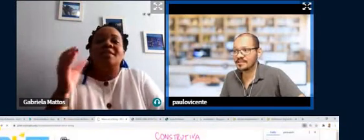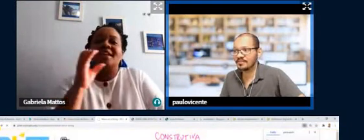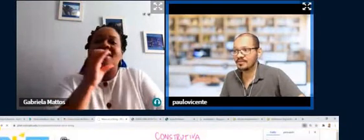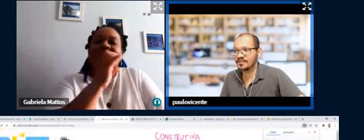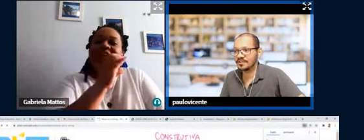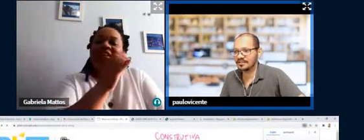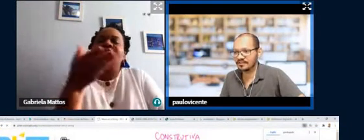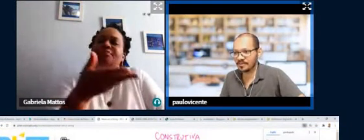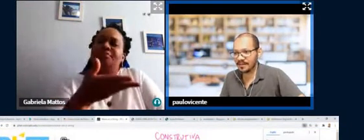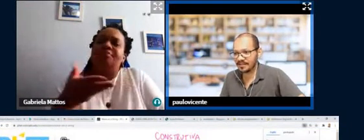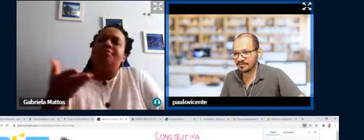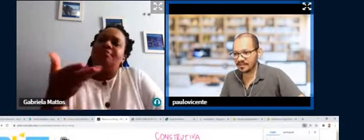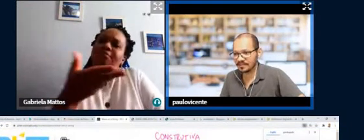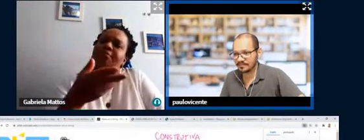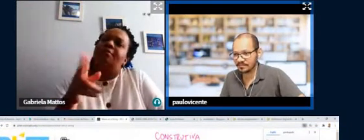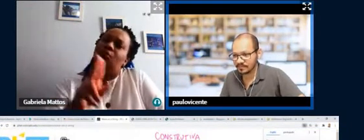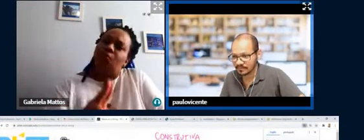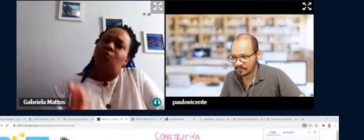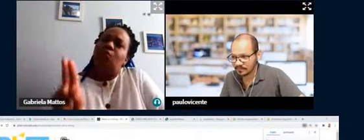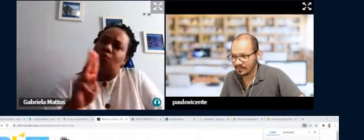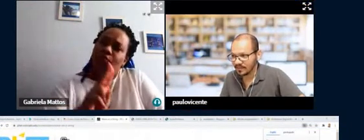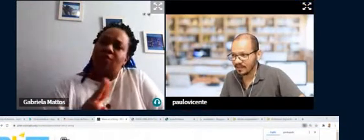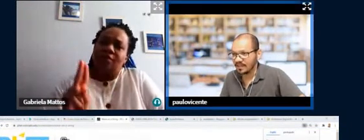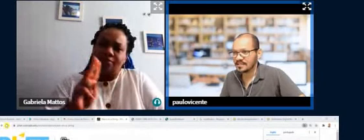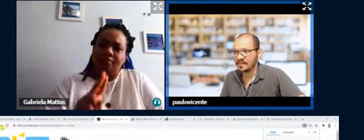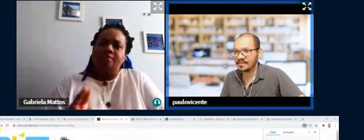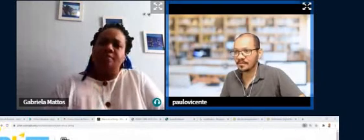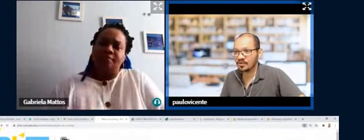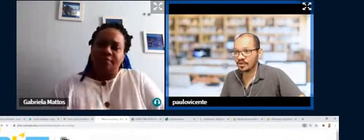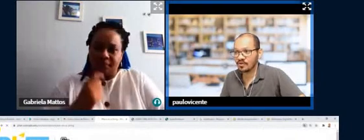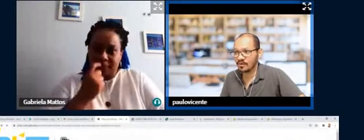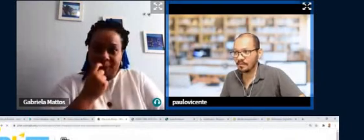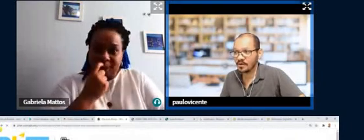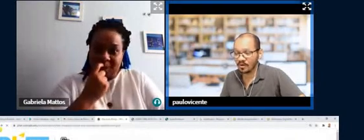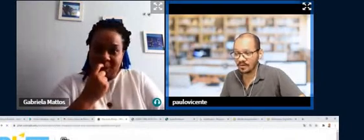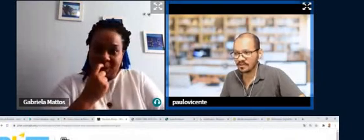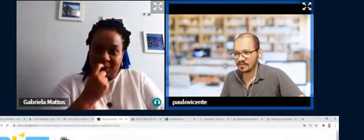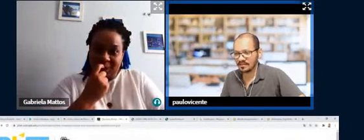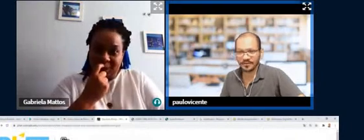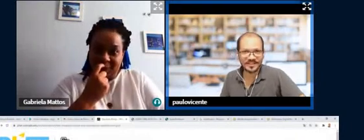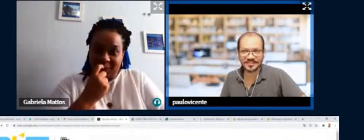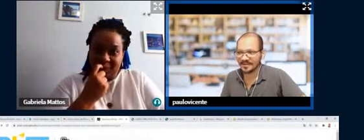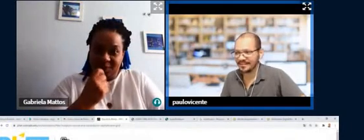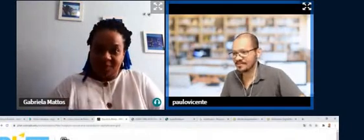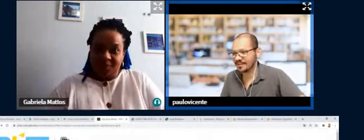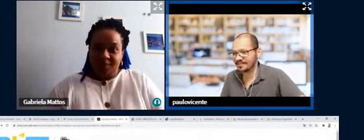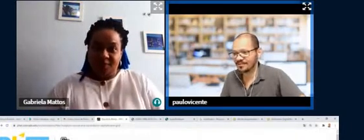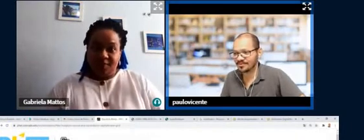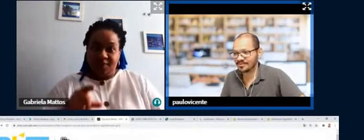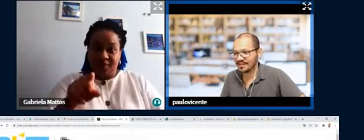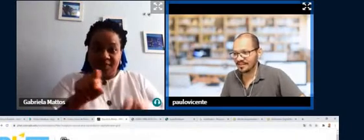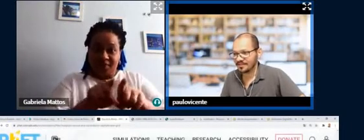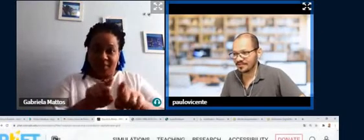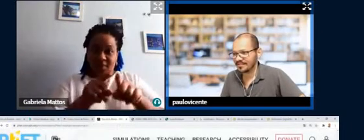este princípio de... Deixa eu apagar tudo aqui. Esse princípio, só que com micro-ondas, e o FET também tem